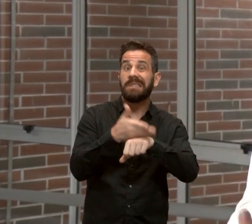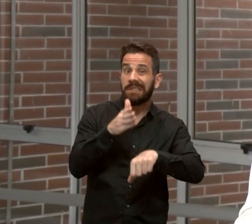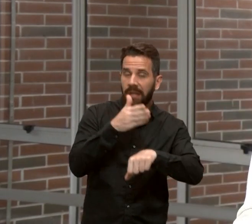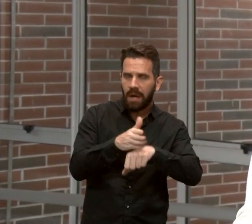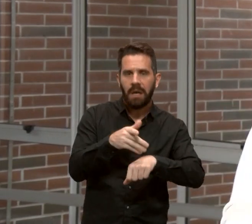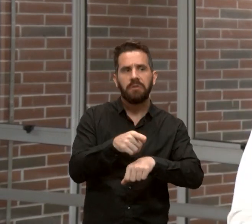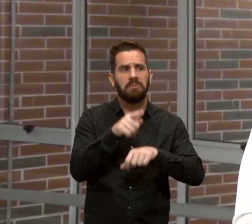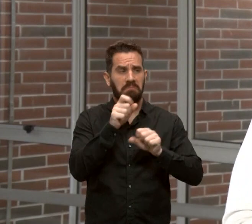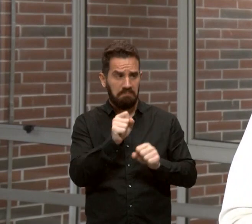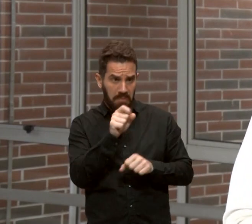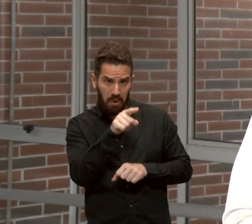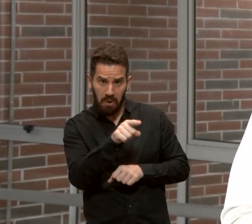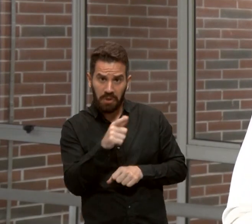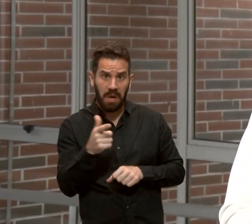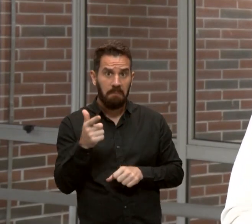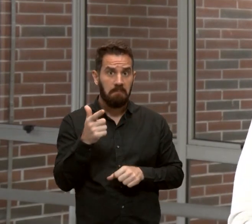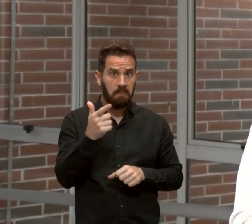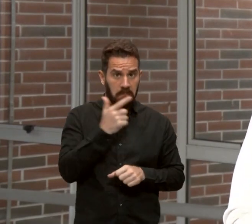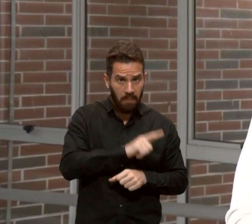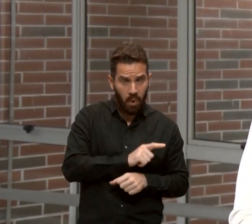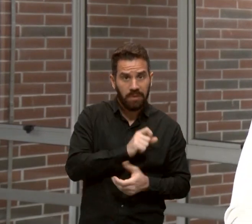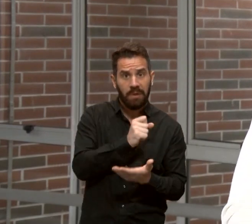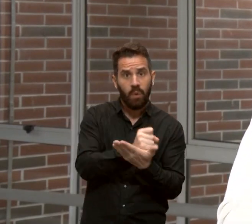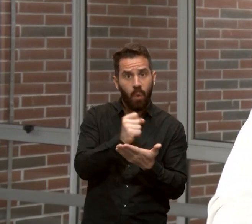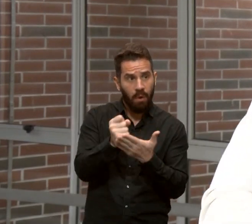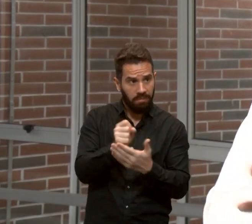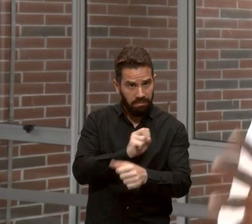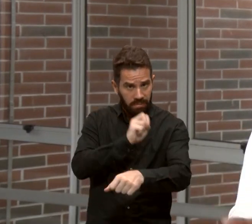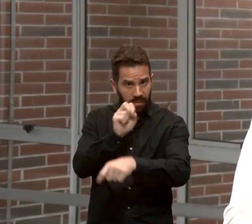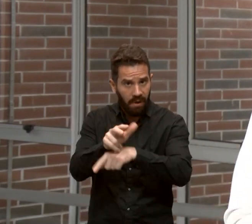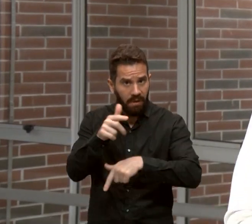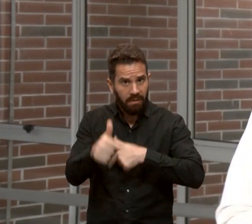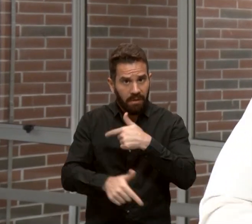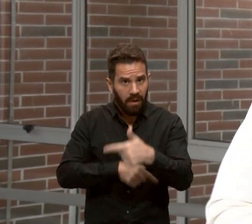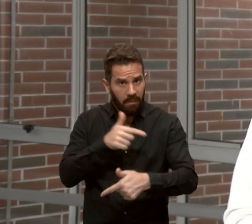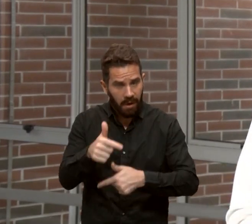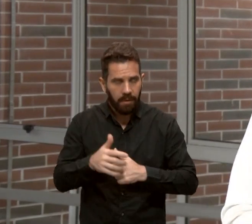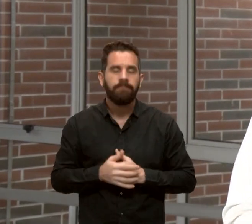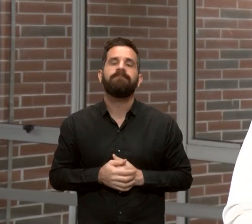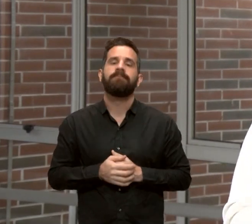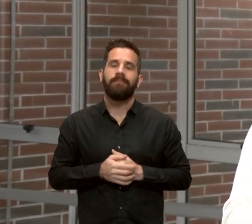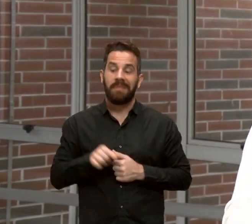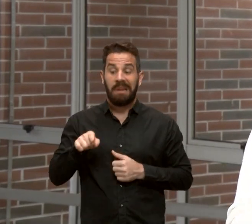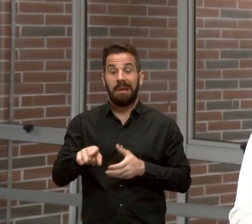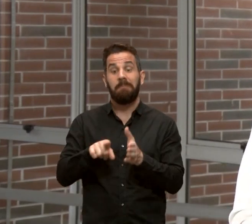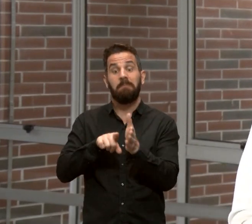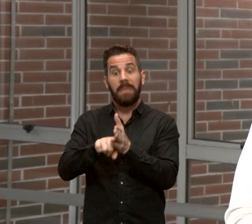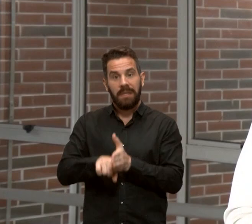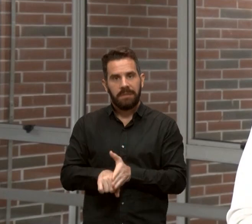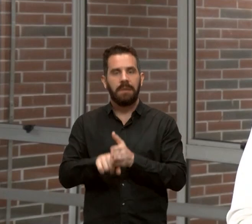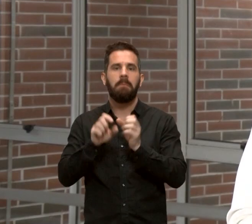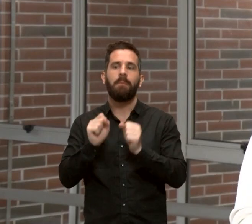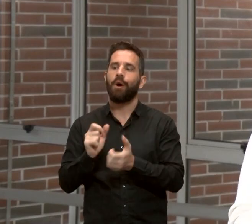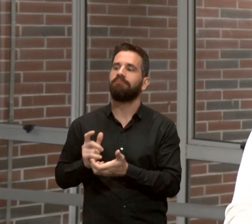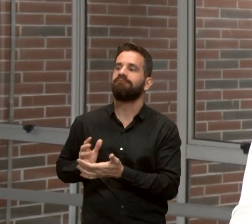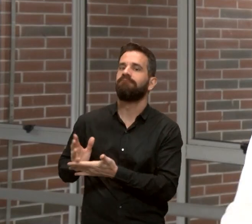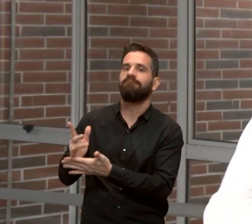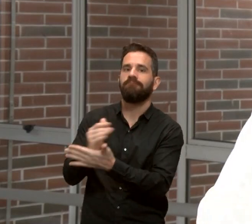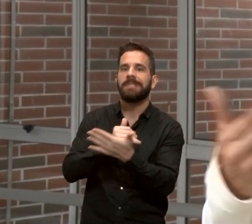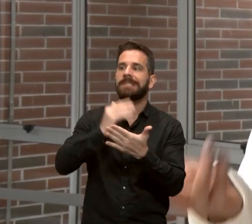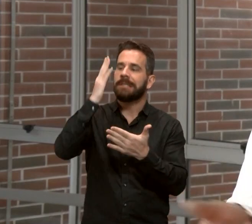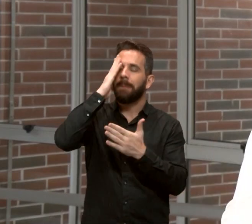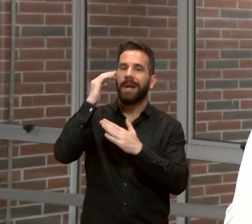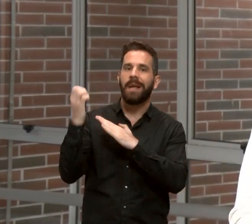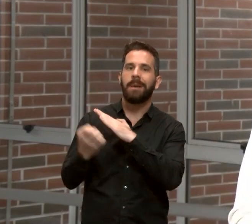futura contratação, né, porque nós queremos com essa pesquisa também mapear as várias empresas, né, que